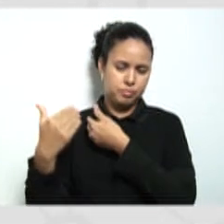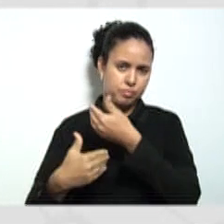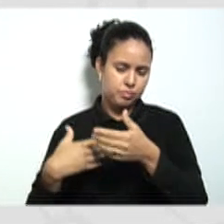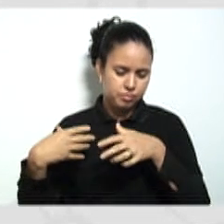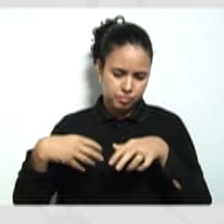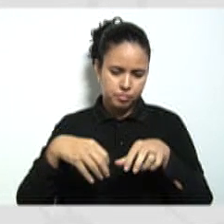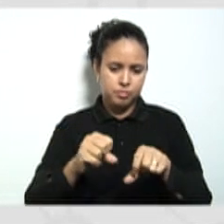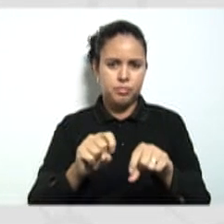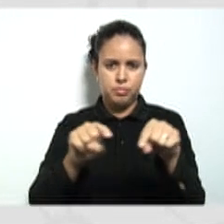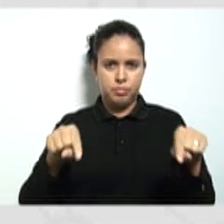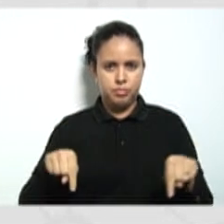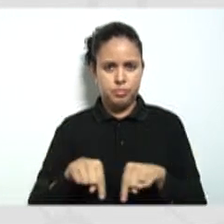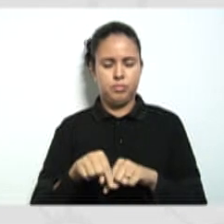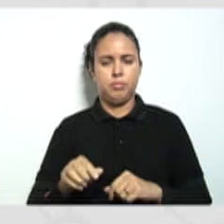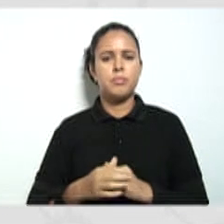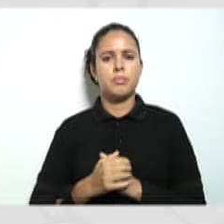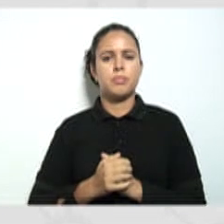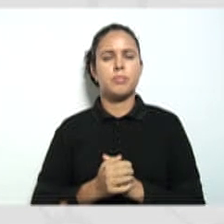territorial.